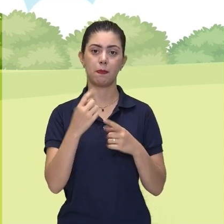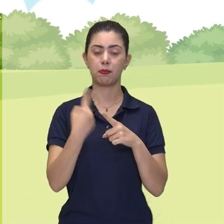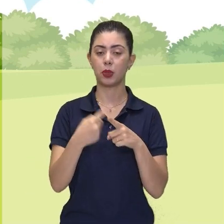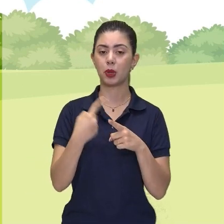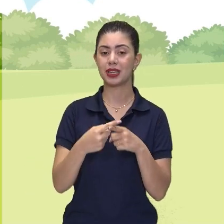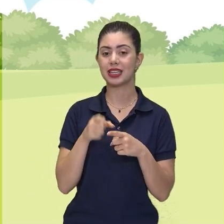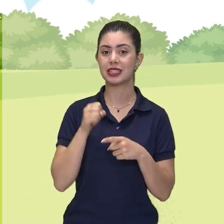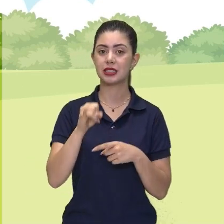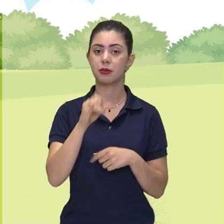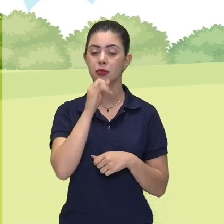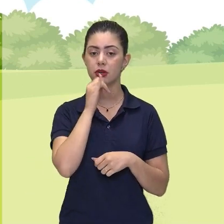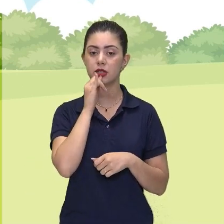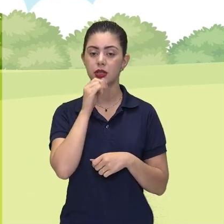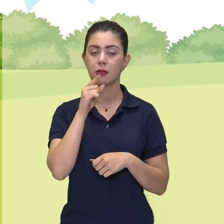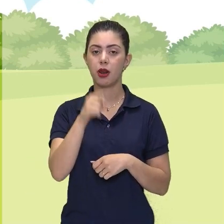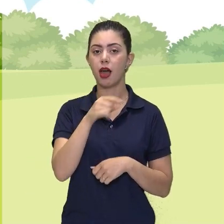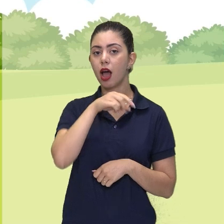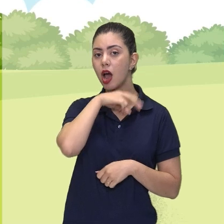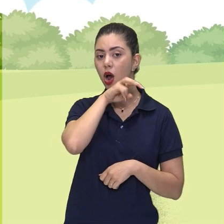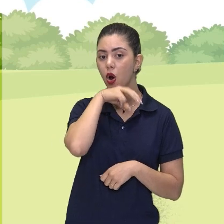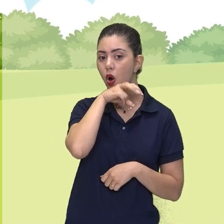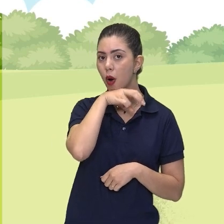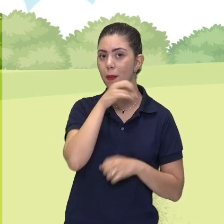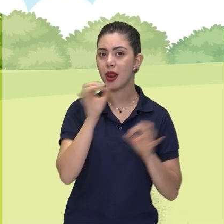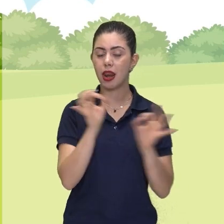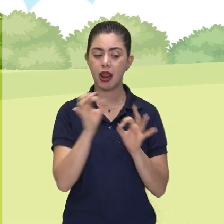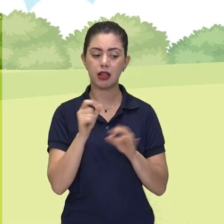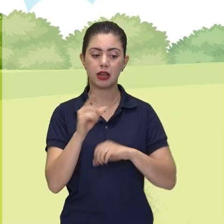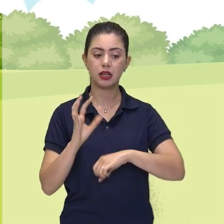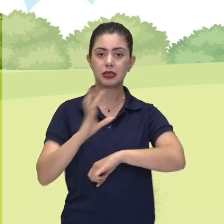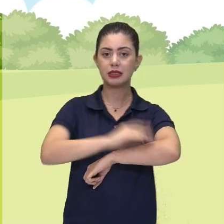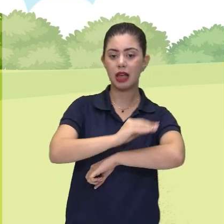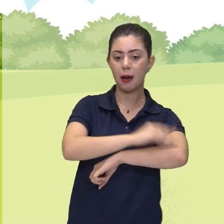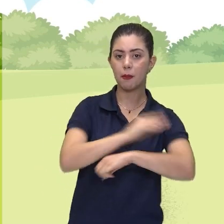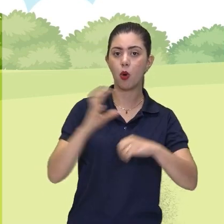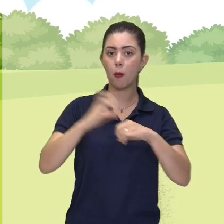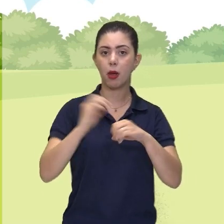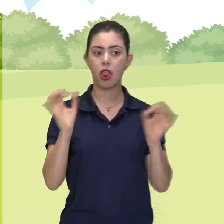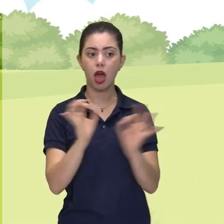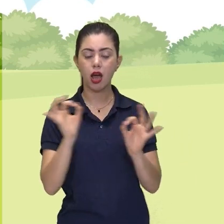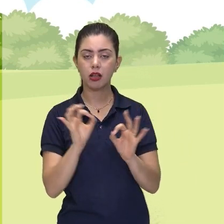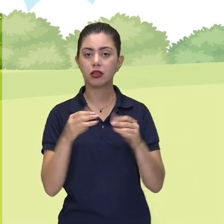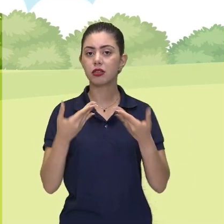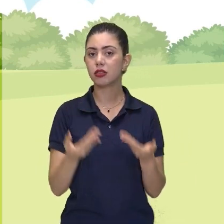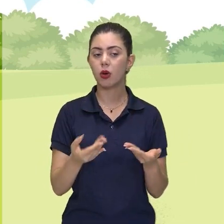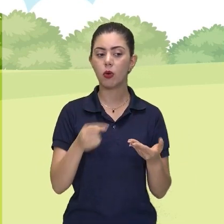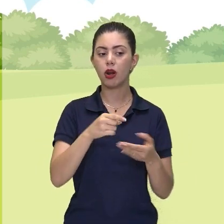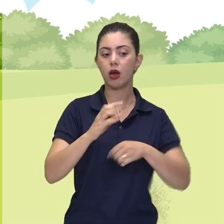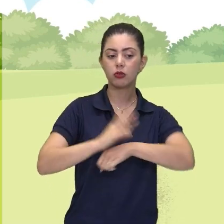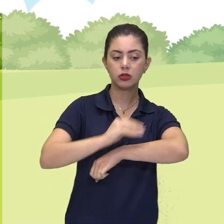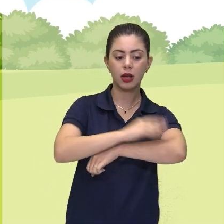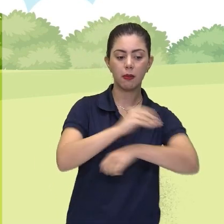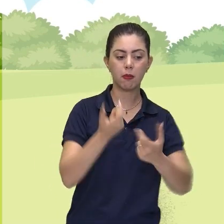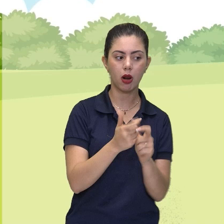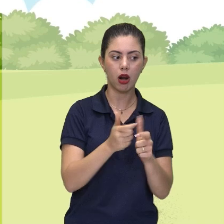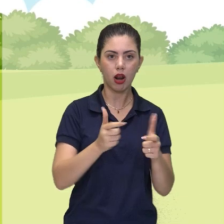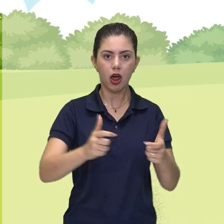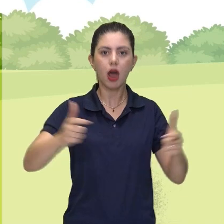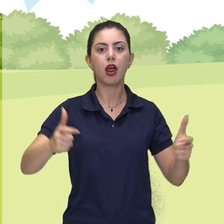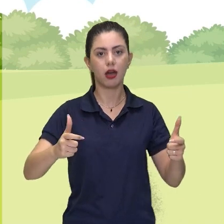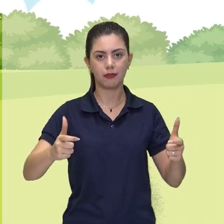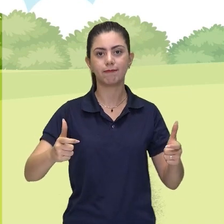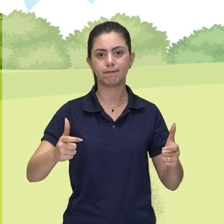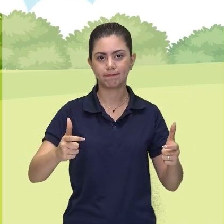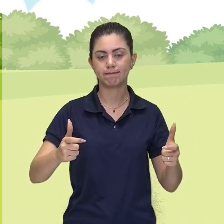aquela cobra para se alimentar do sapo, o que que vai acontecer? Vai aumentar a quantidade de sapos,